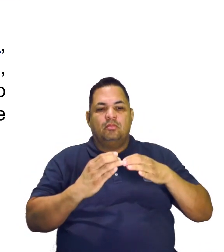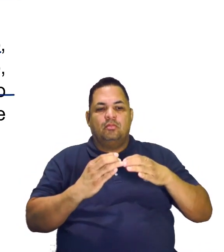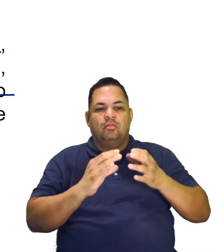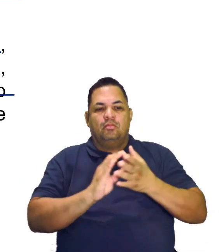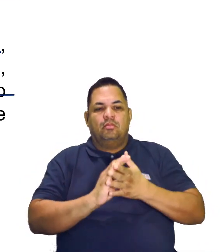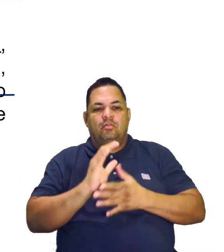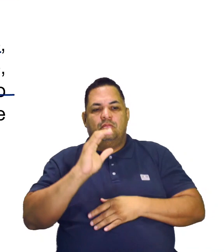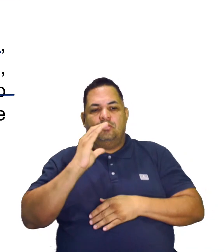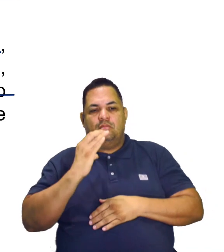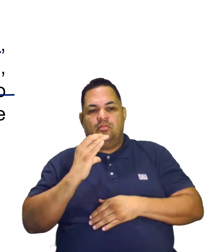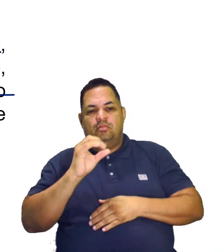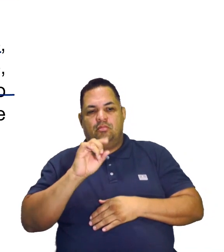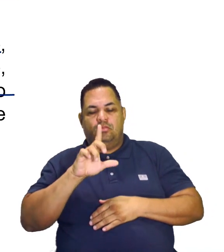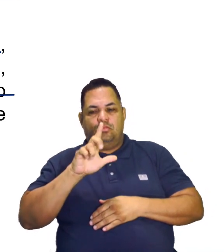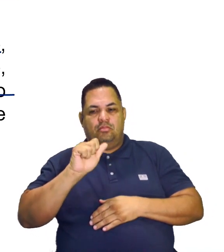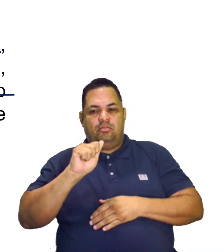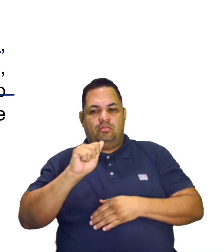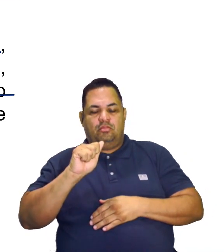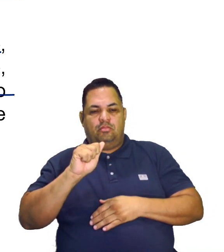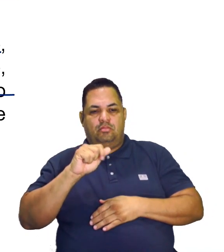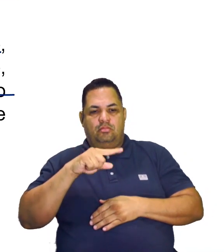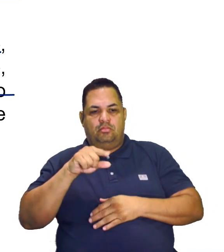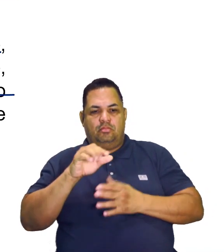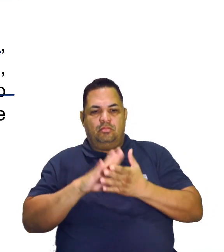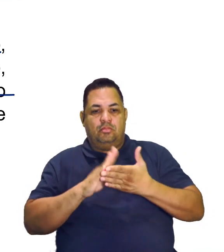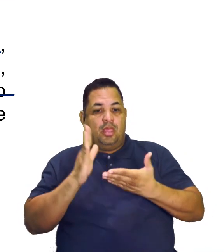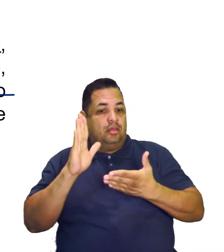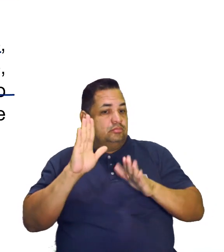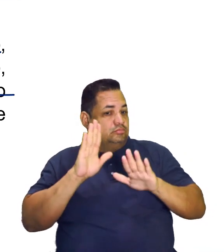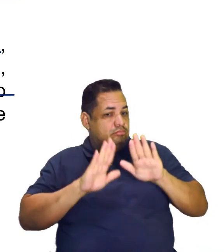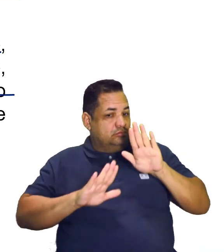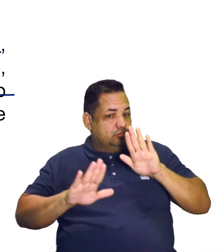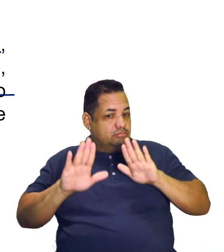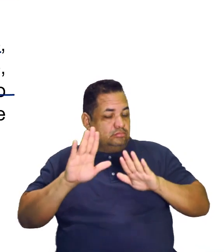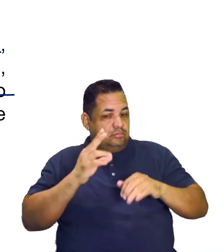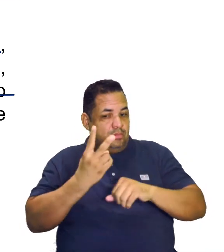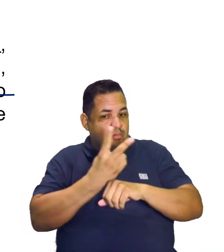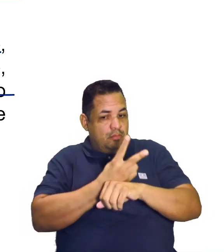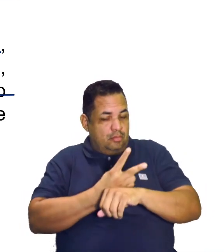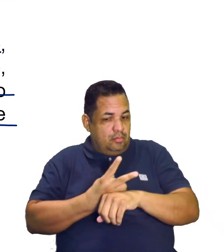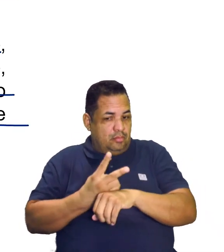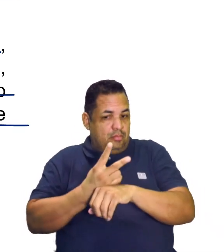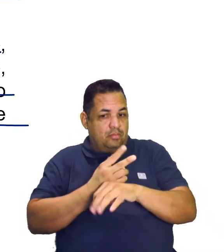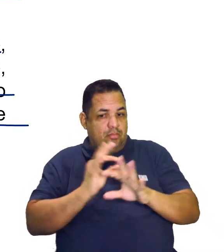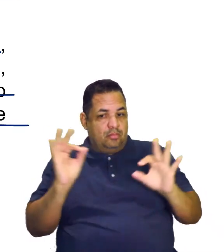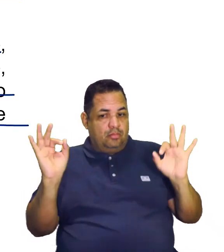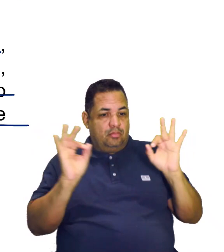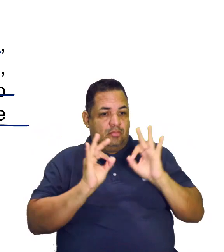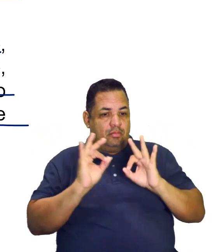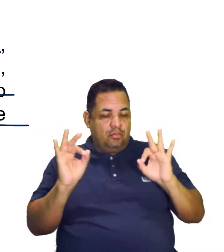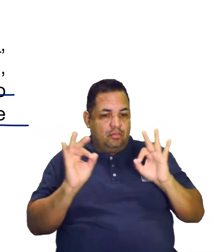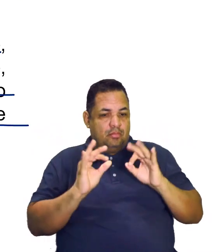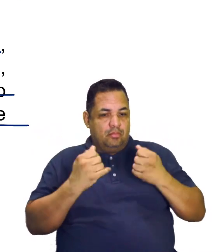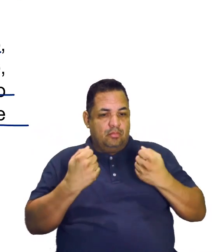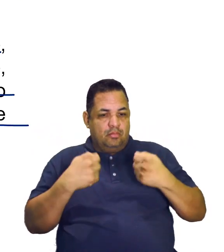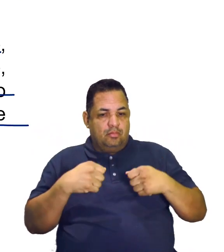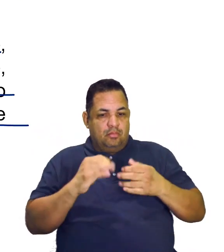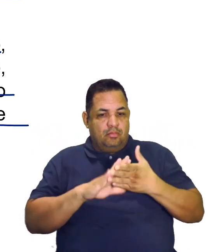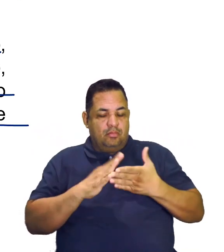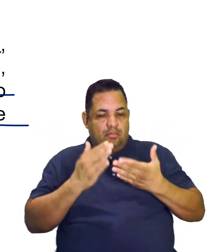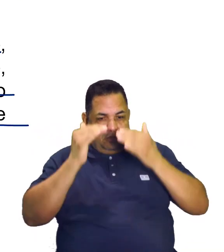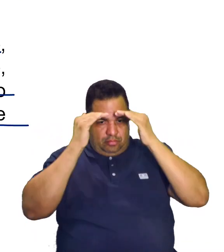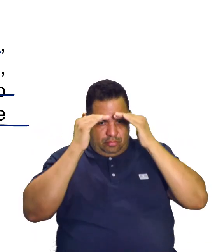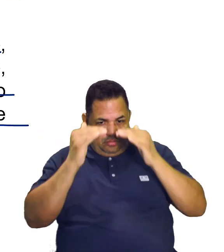do seu grupo indígena, né? Ou clã. É esse cuidado, essa busca pela perfeição, que